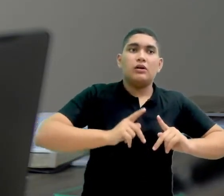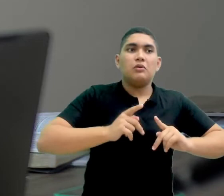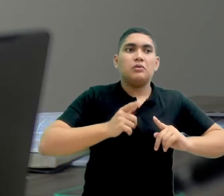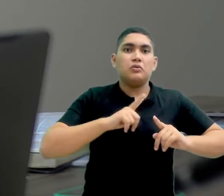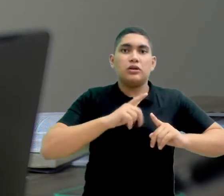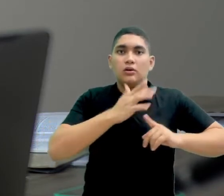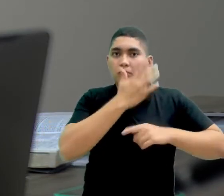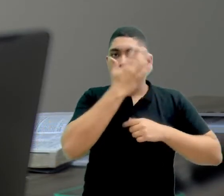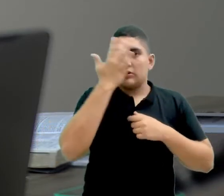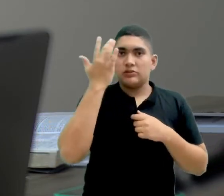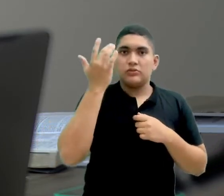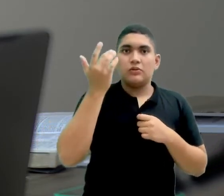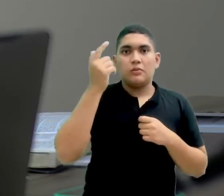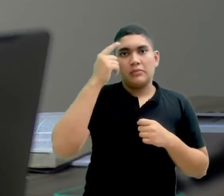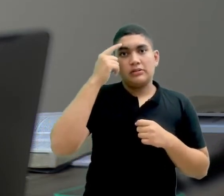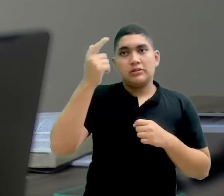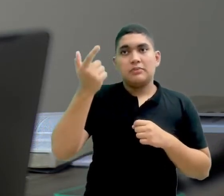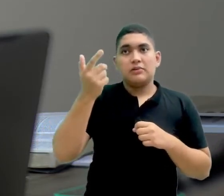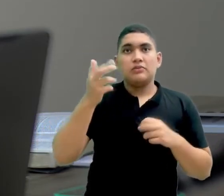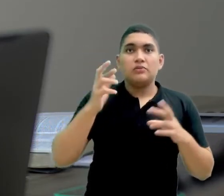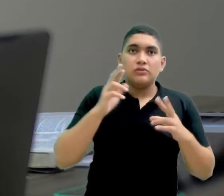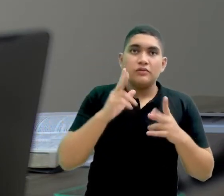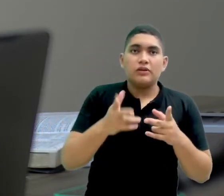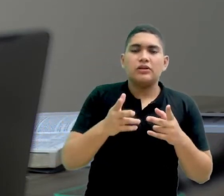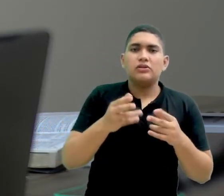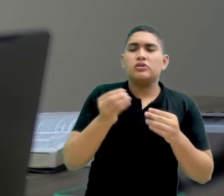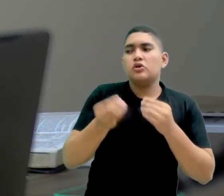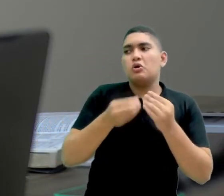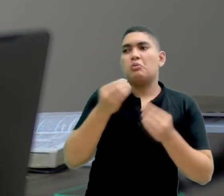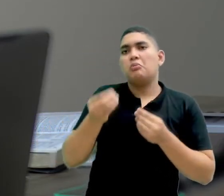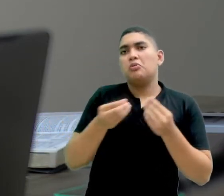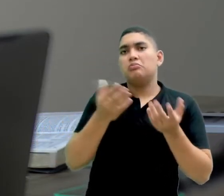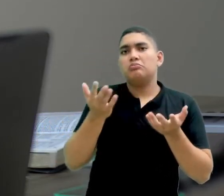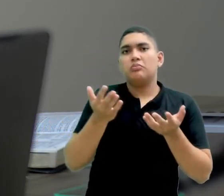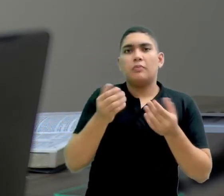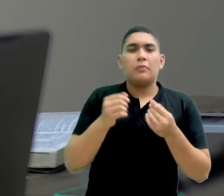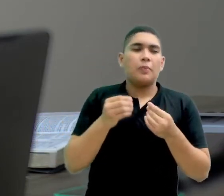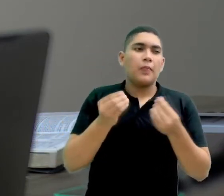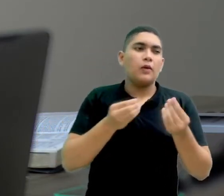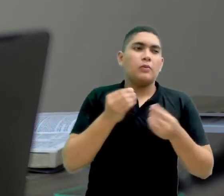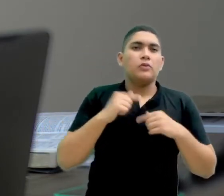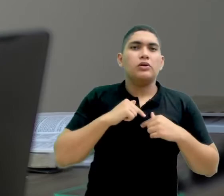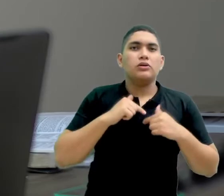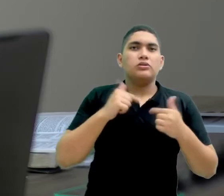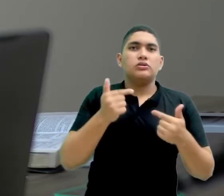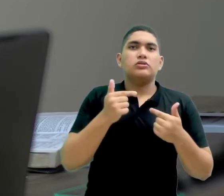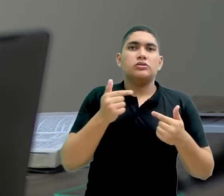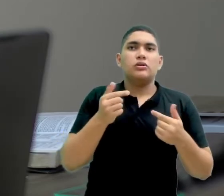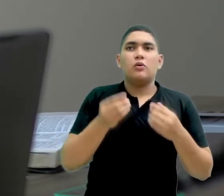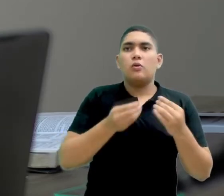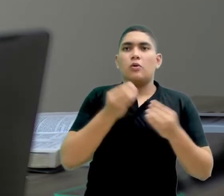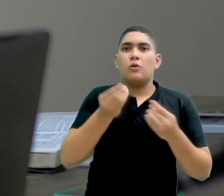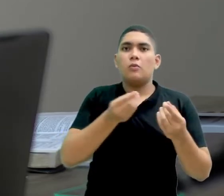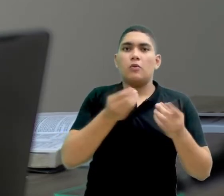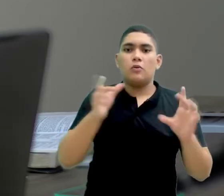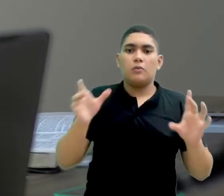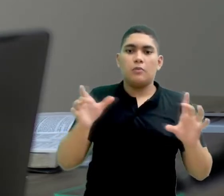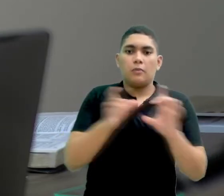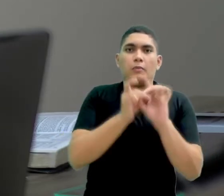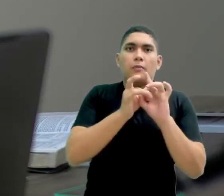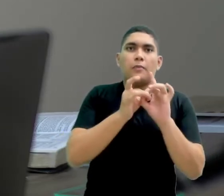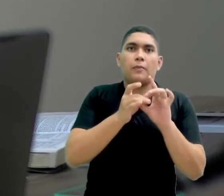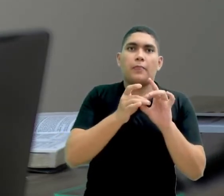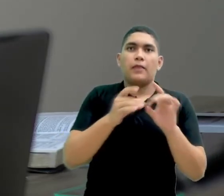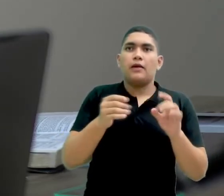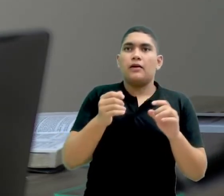algumas demandas. E aí, como é que você vê essa questão, né, da conciliação, da pressa que